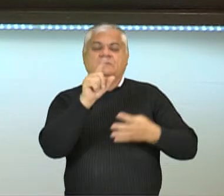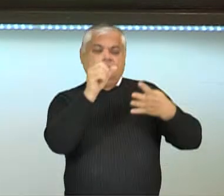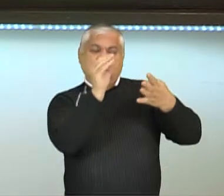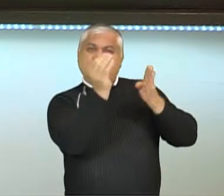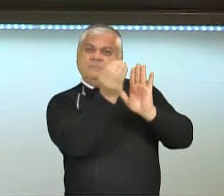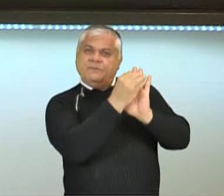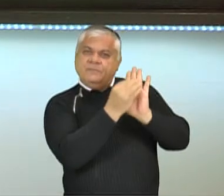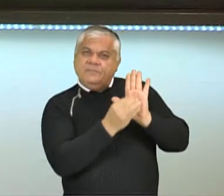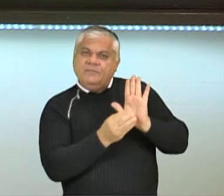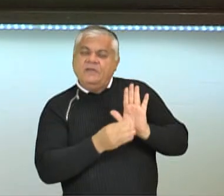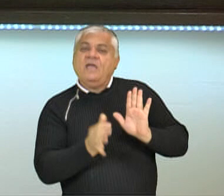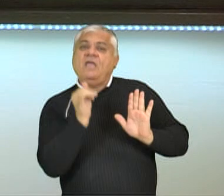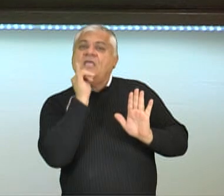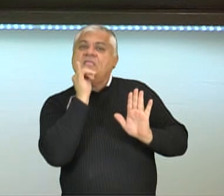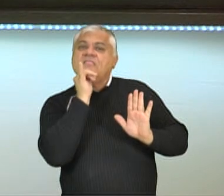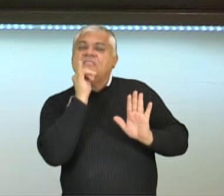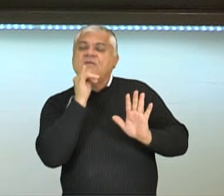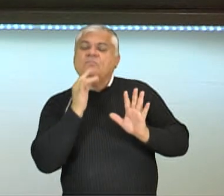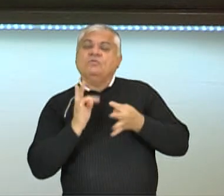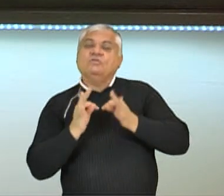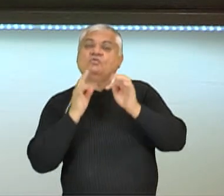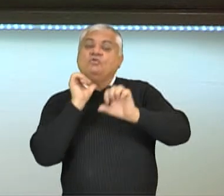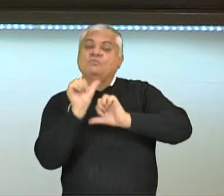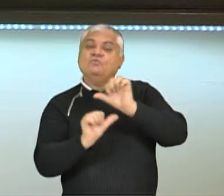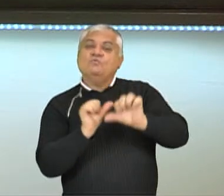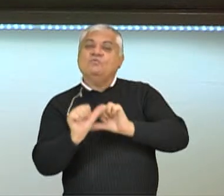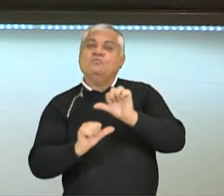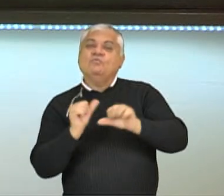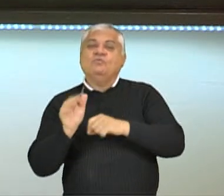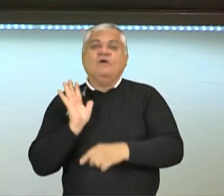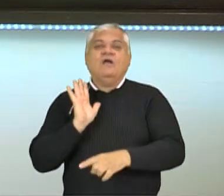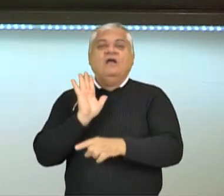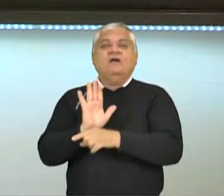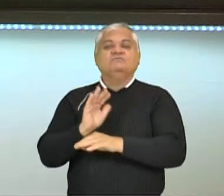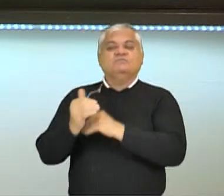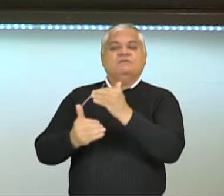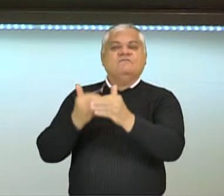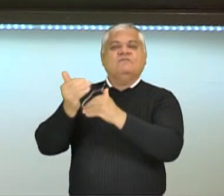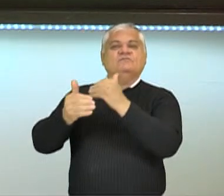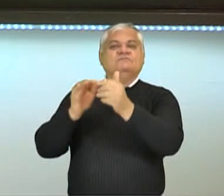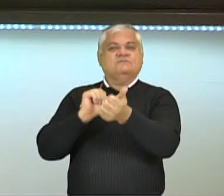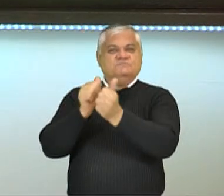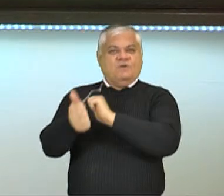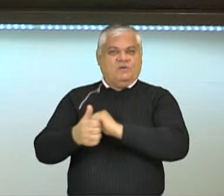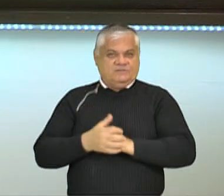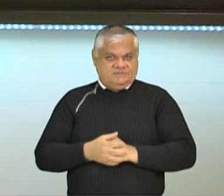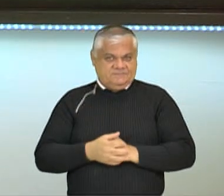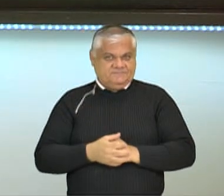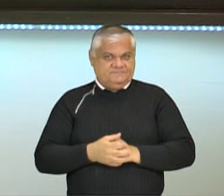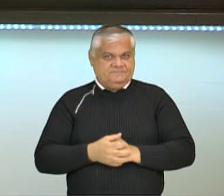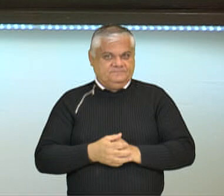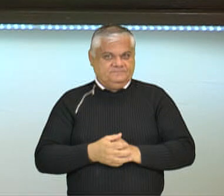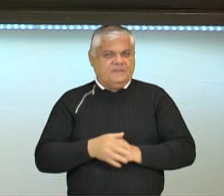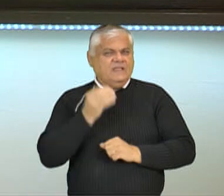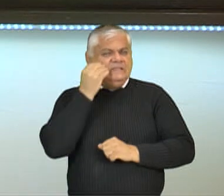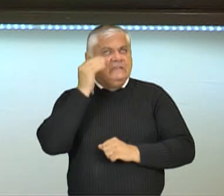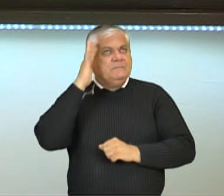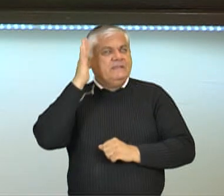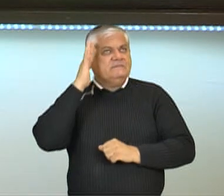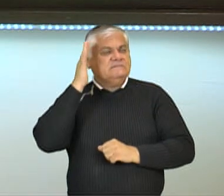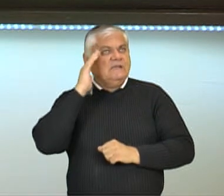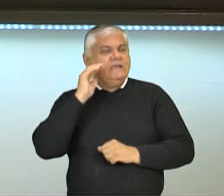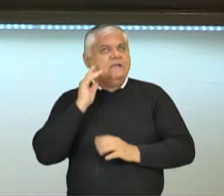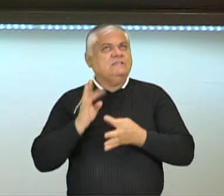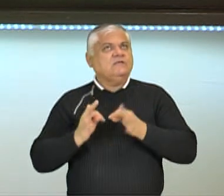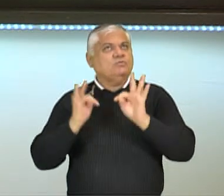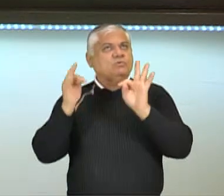de tecnologias que modificaram e contribuíram na evolução de determinado esporte. Então tenta pensar em algum